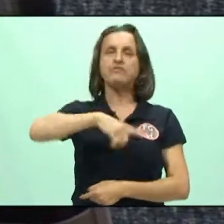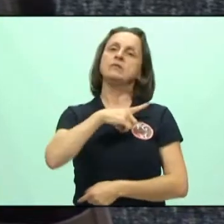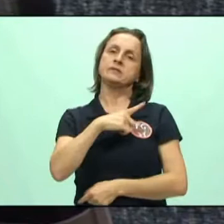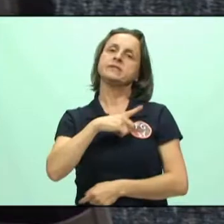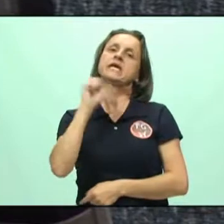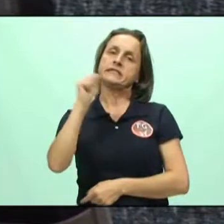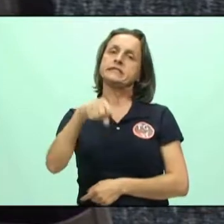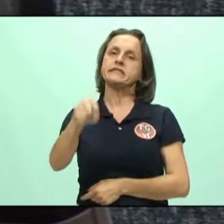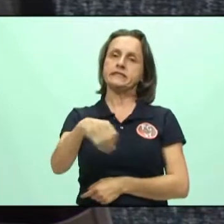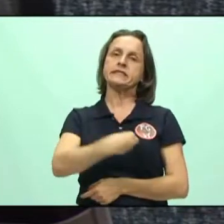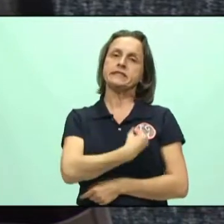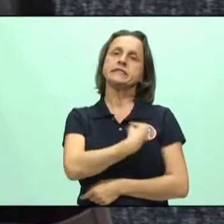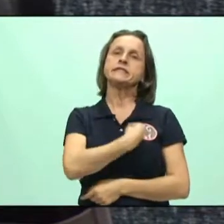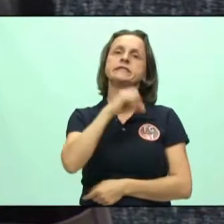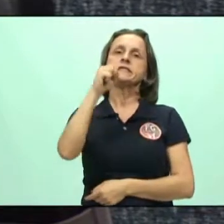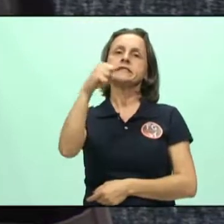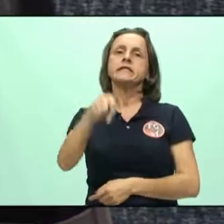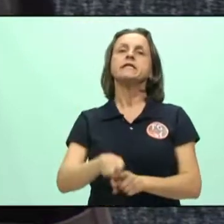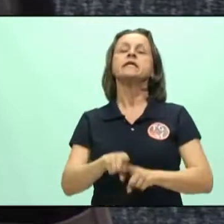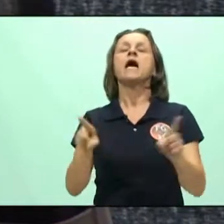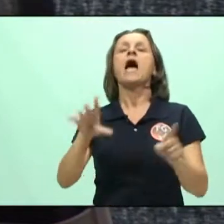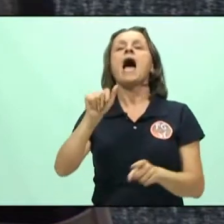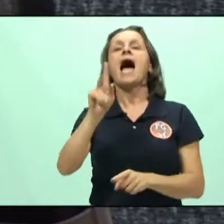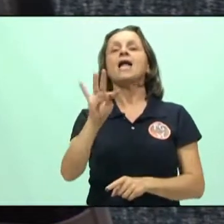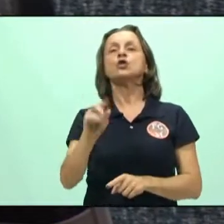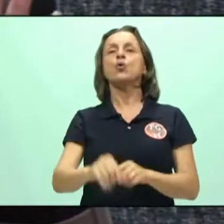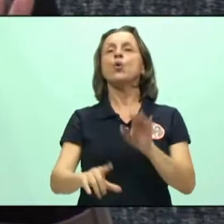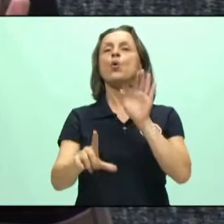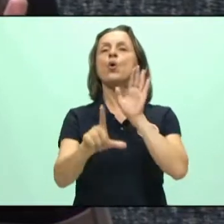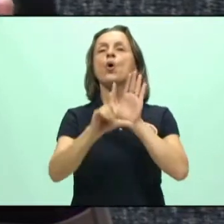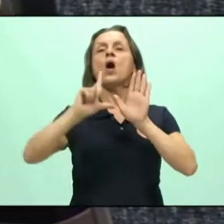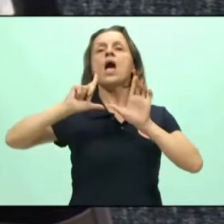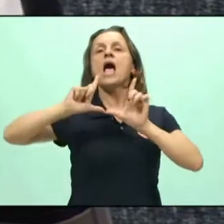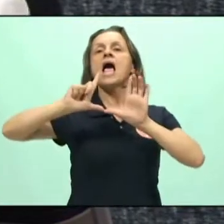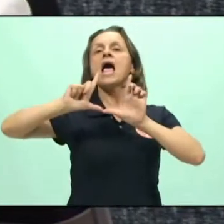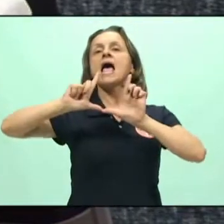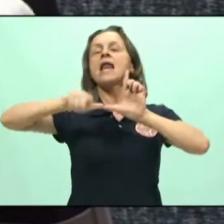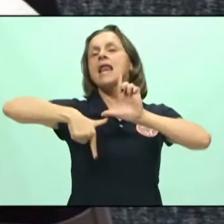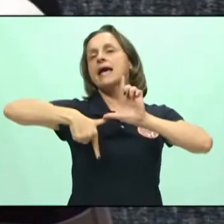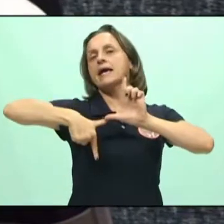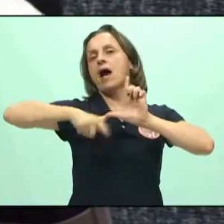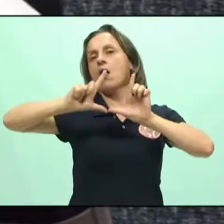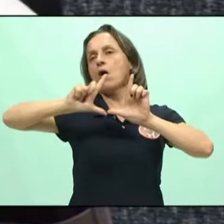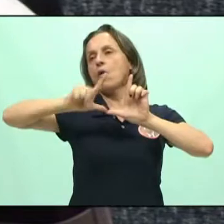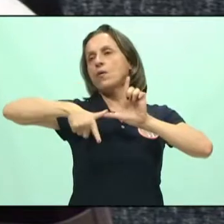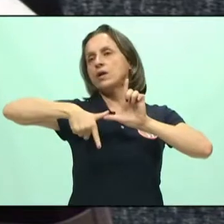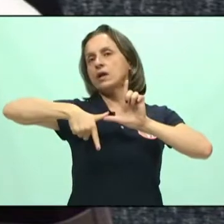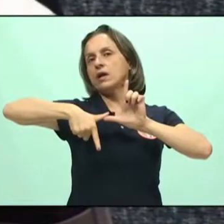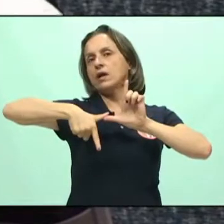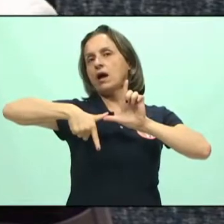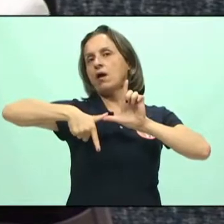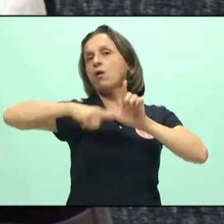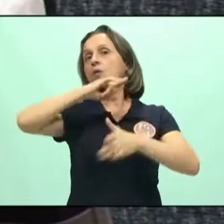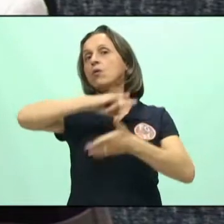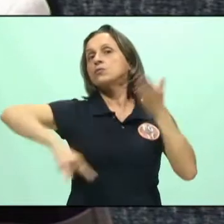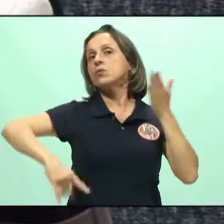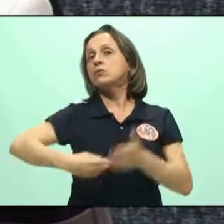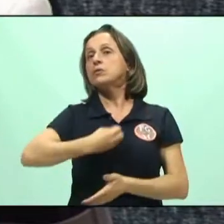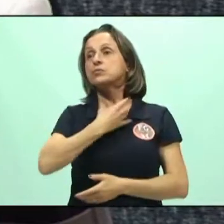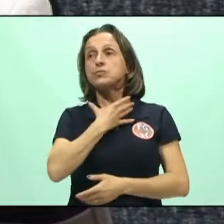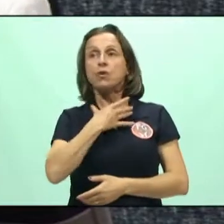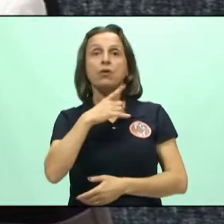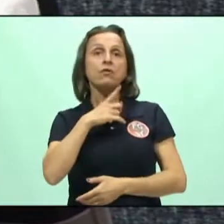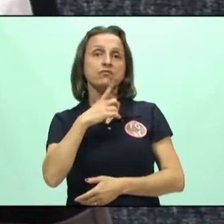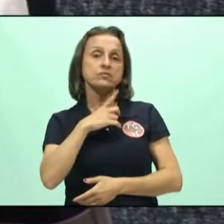Semasa dizendo que o Ato é ilegal documento novo ouve a parte diversa isso é processual